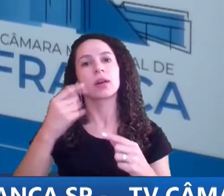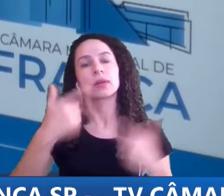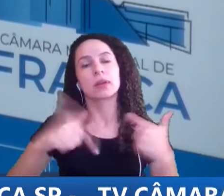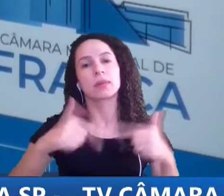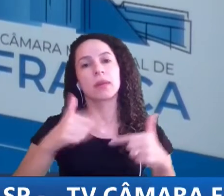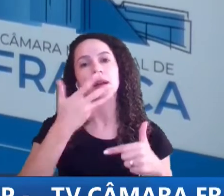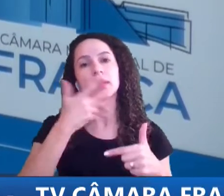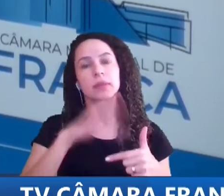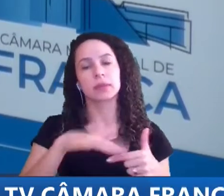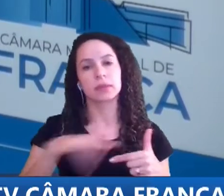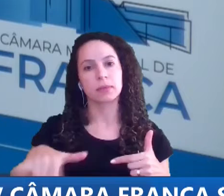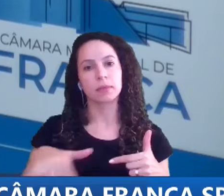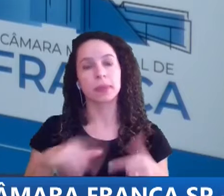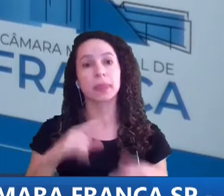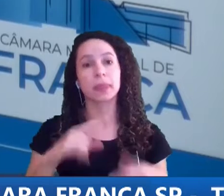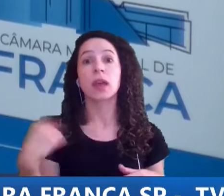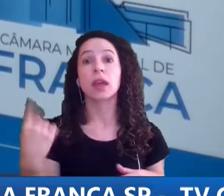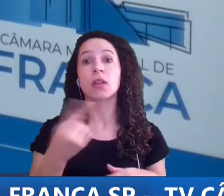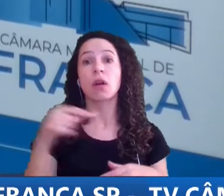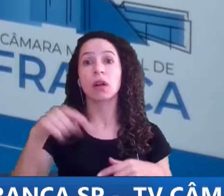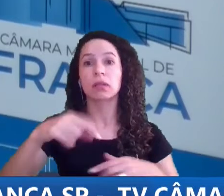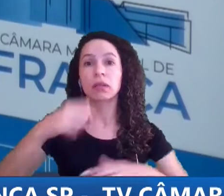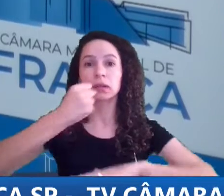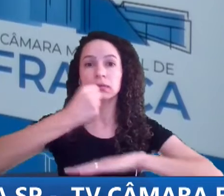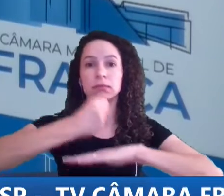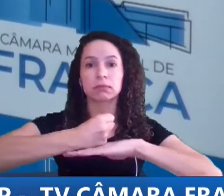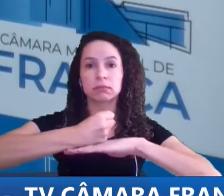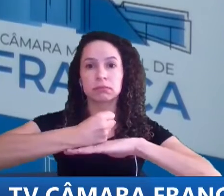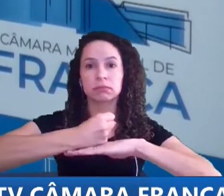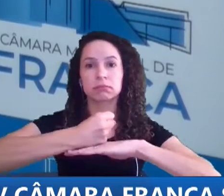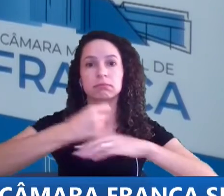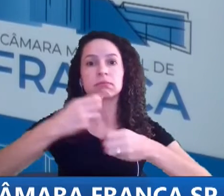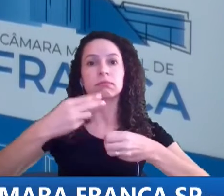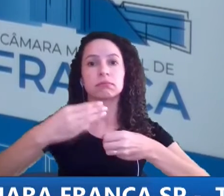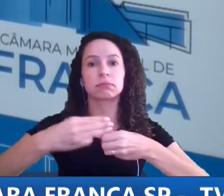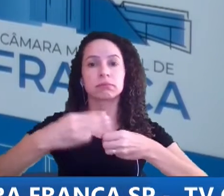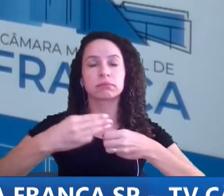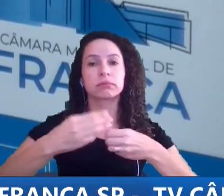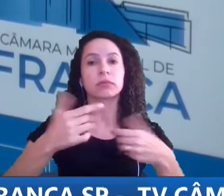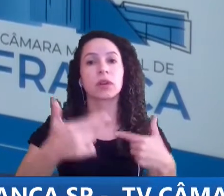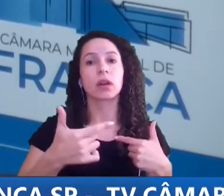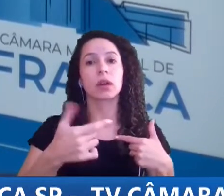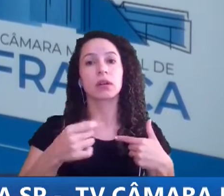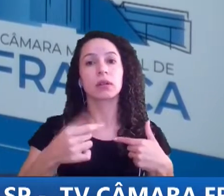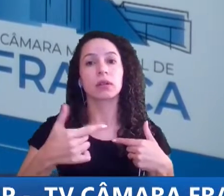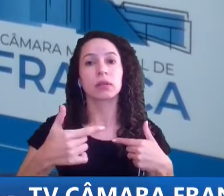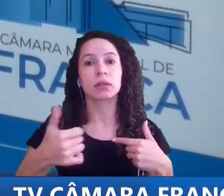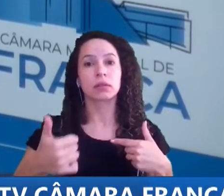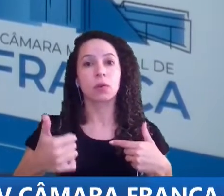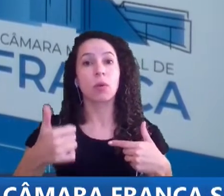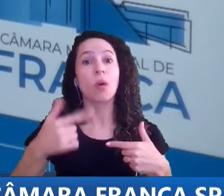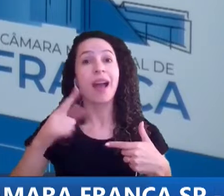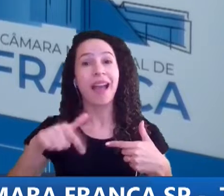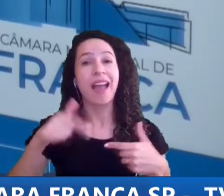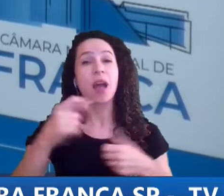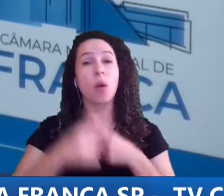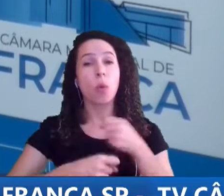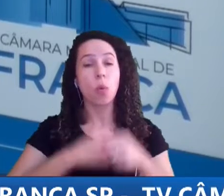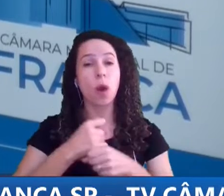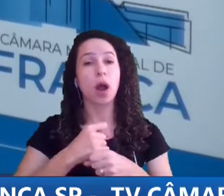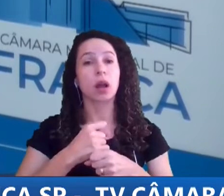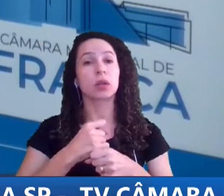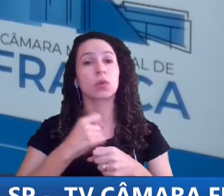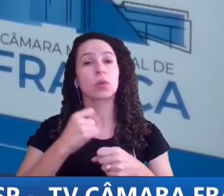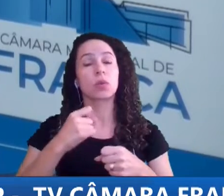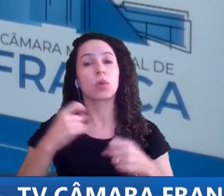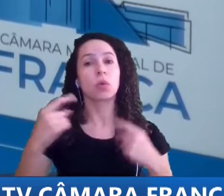nós, Franca, fazemos no ano de combate ao trabalho infantil? Franca